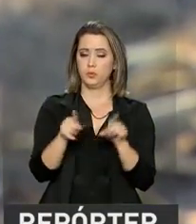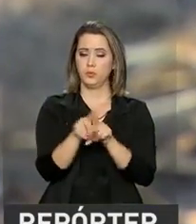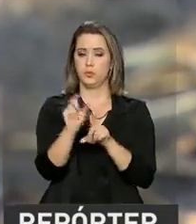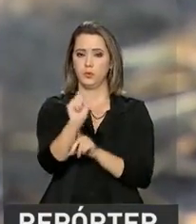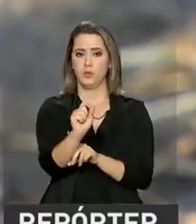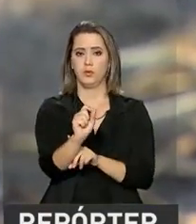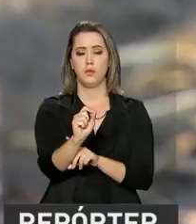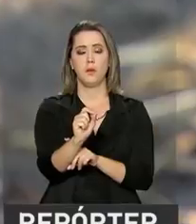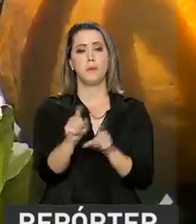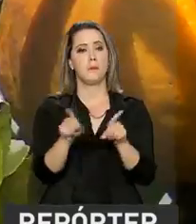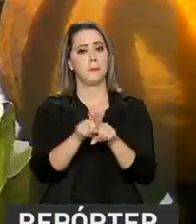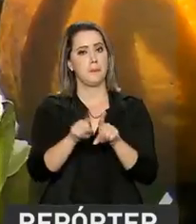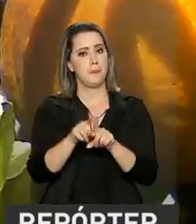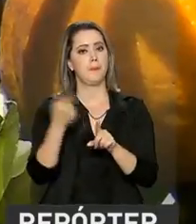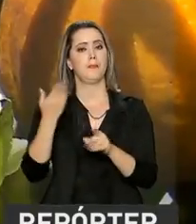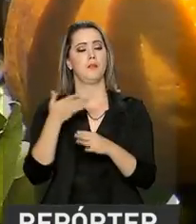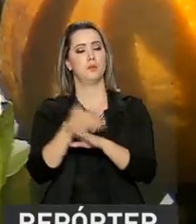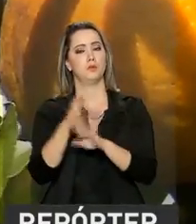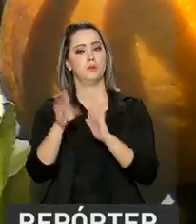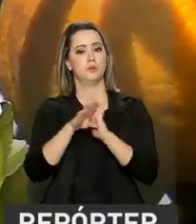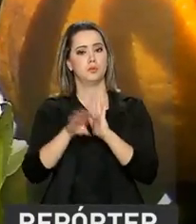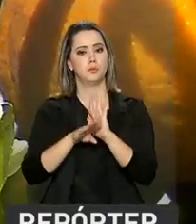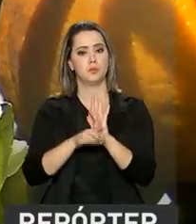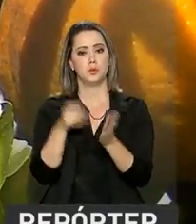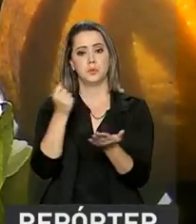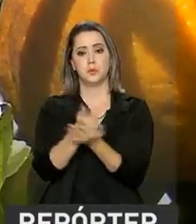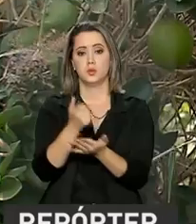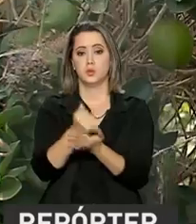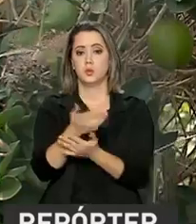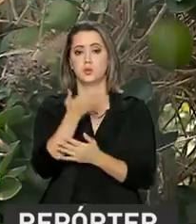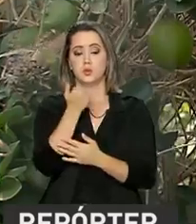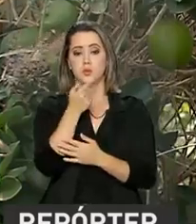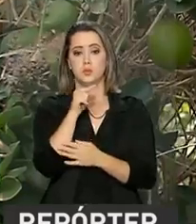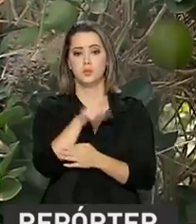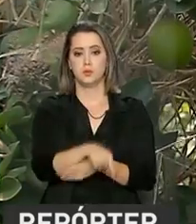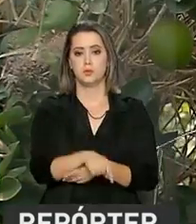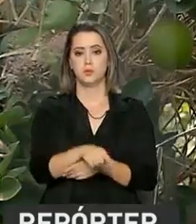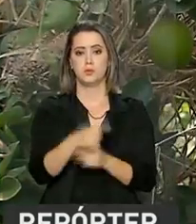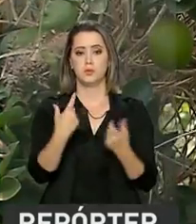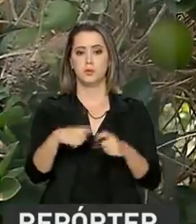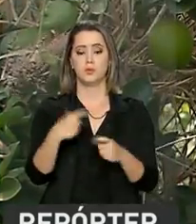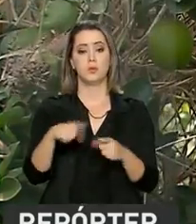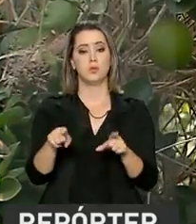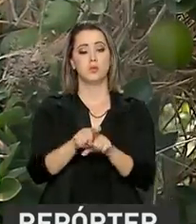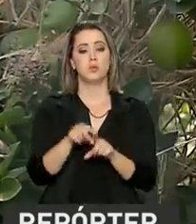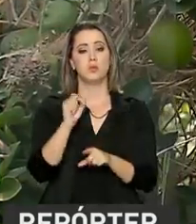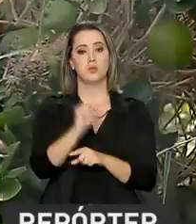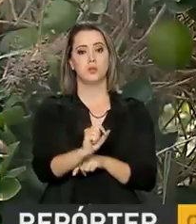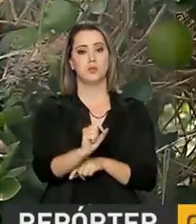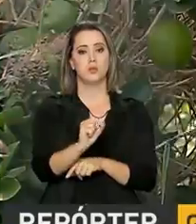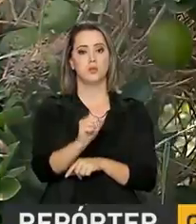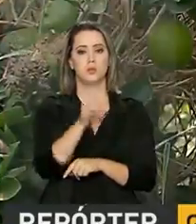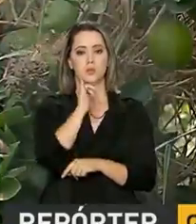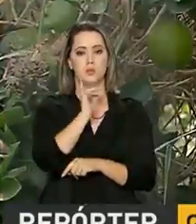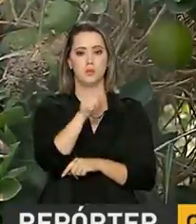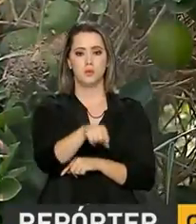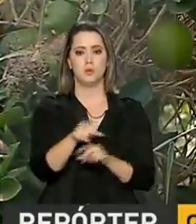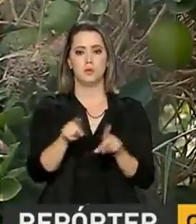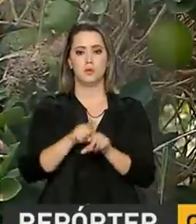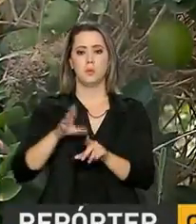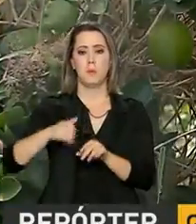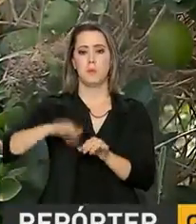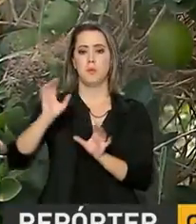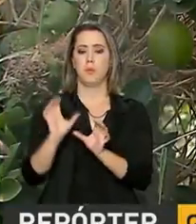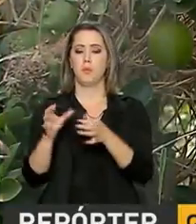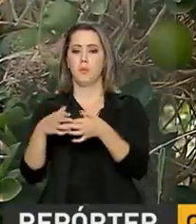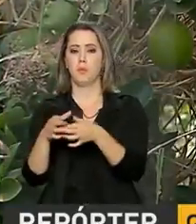Familiar o Pronaf e ao programa de aquisição de alimentos aqui na chácara do Giliarde por exemplo parte da produção